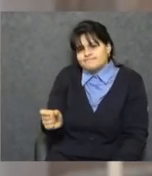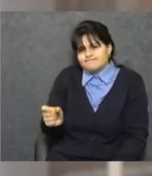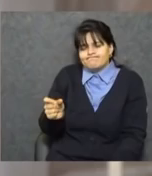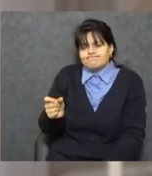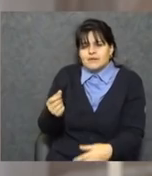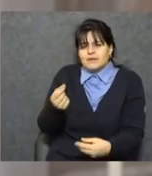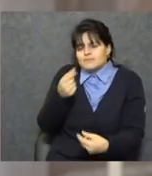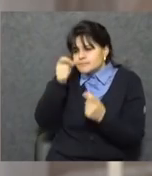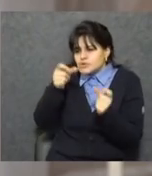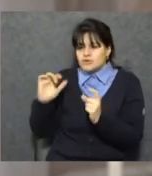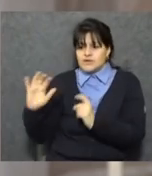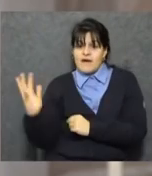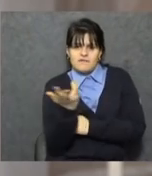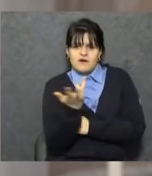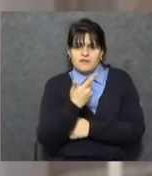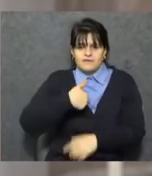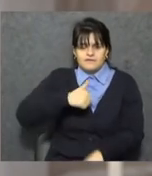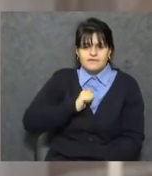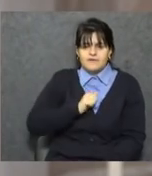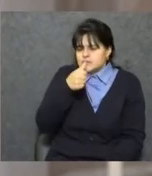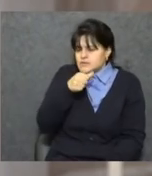cercam.